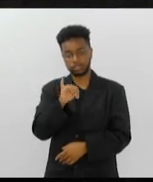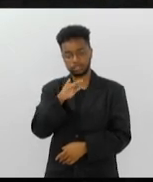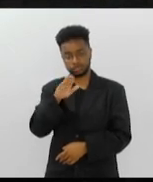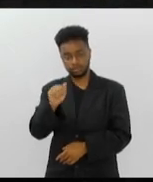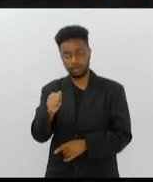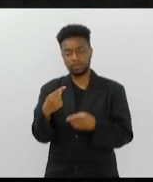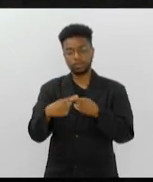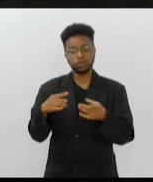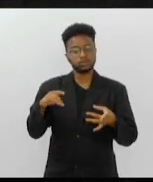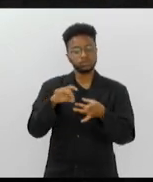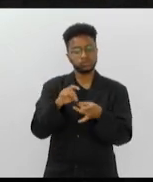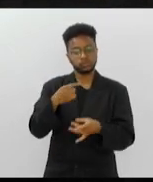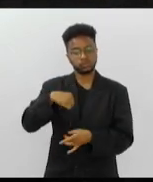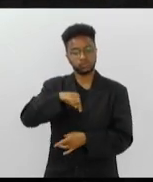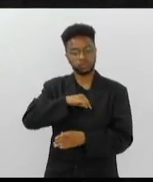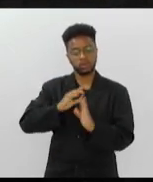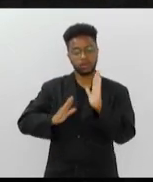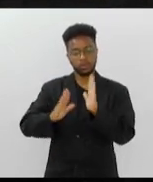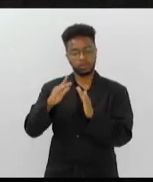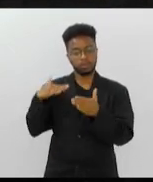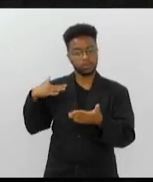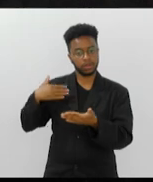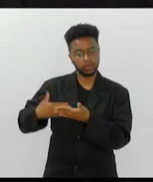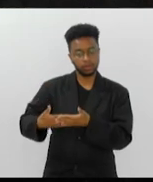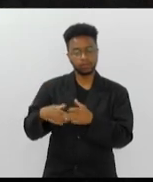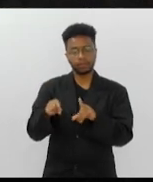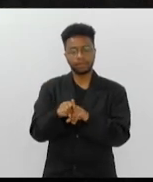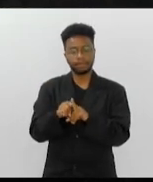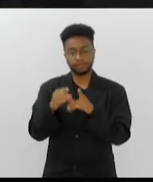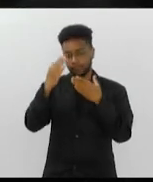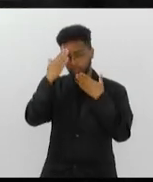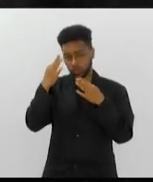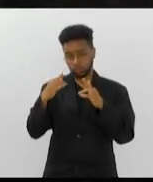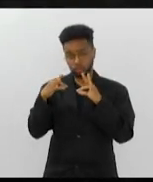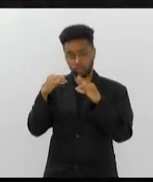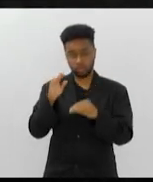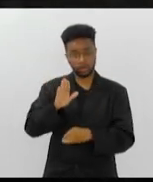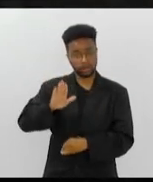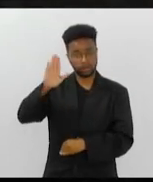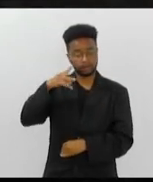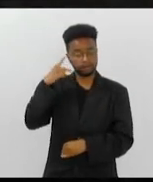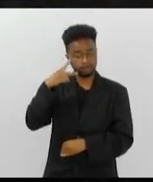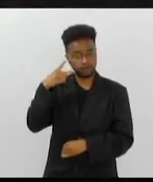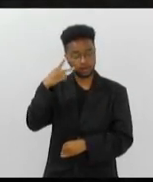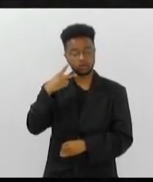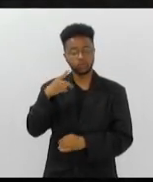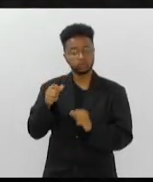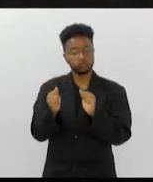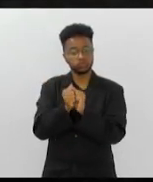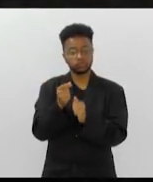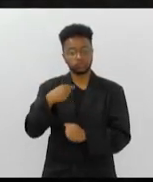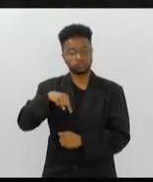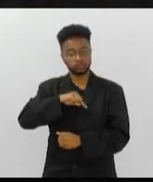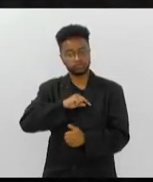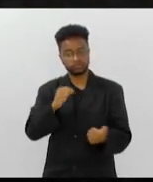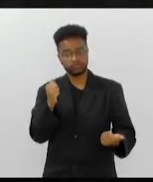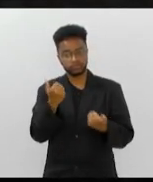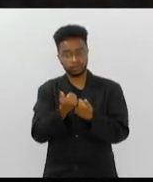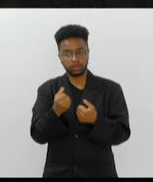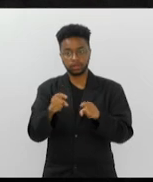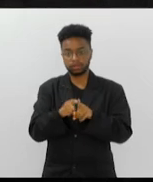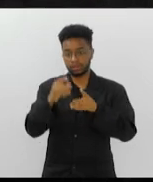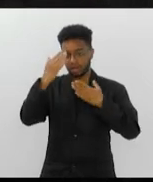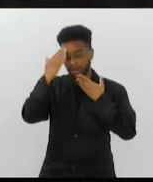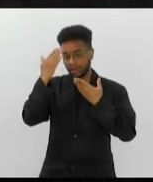Queria agradecer de verdade a todos os candidatos a vereadores e vereadoras que esteve nessa luta junto conosco. Agradecer